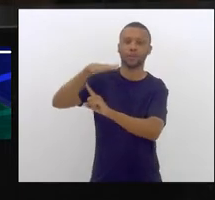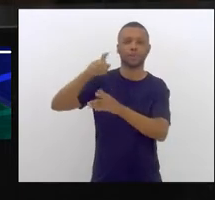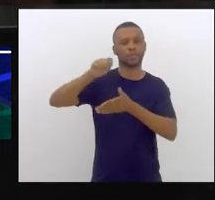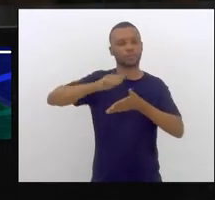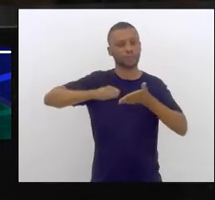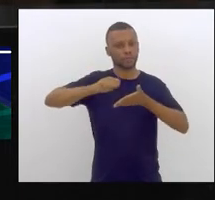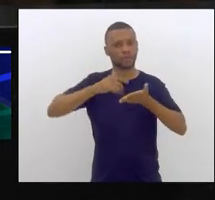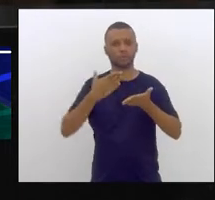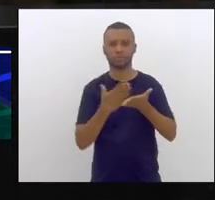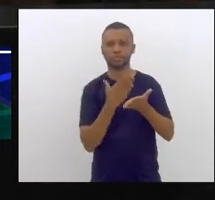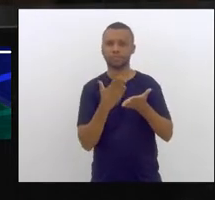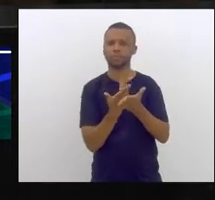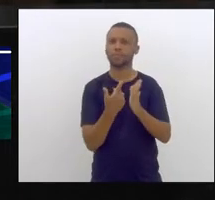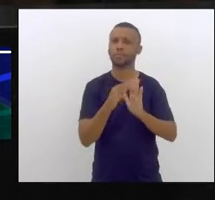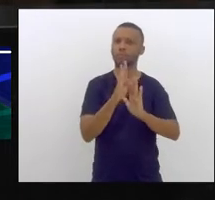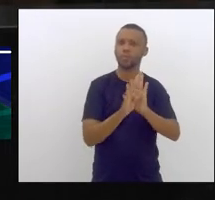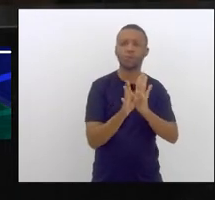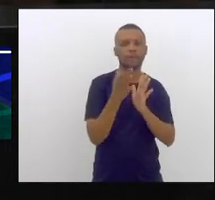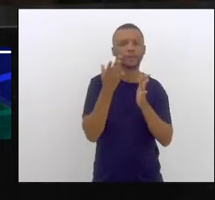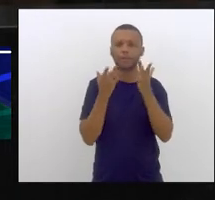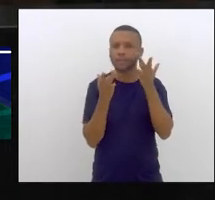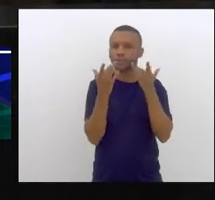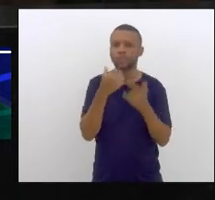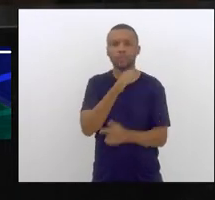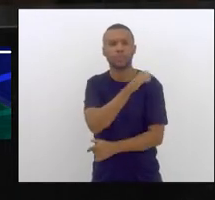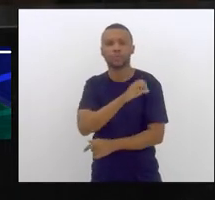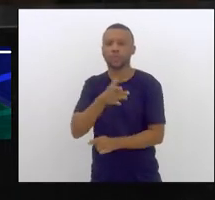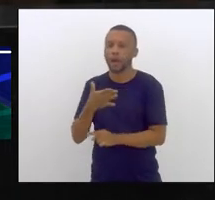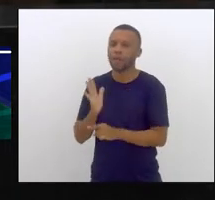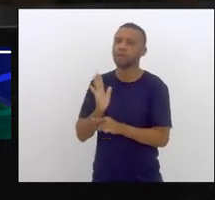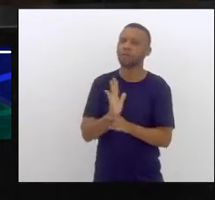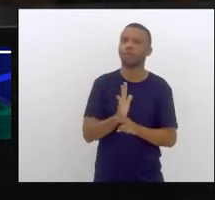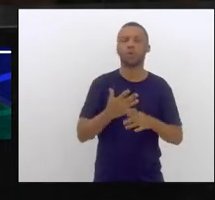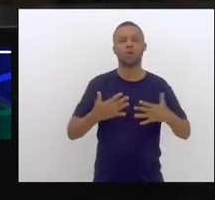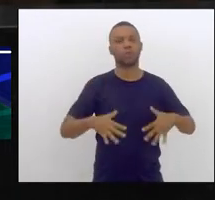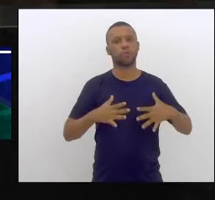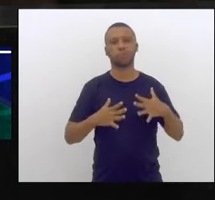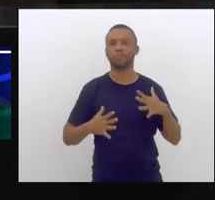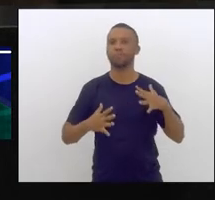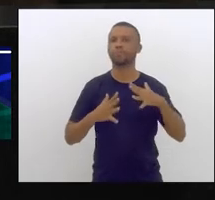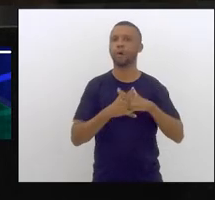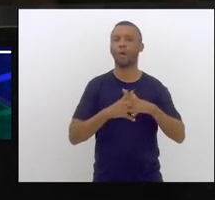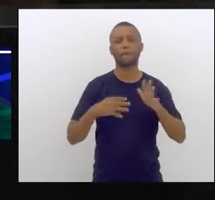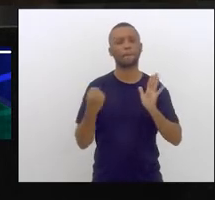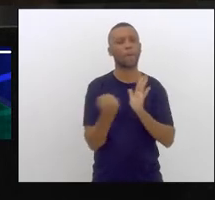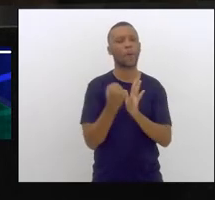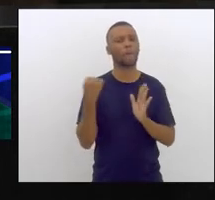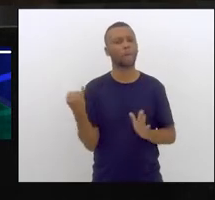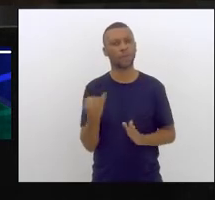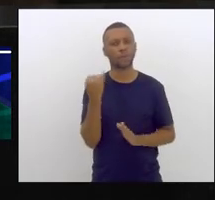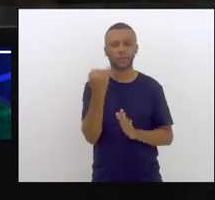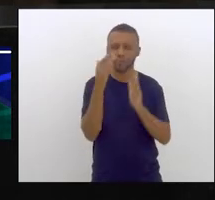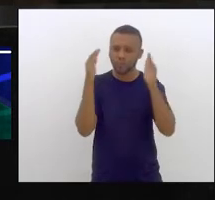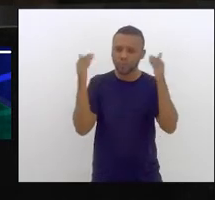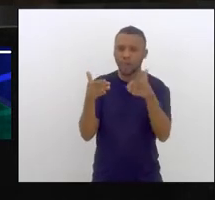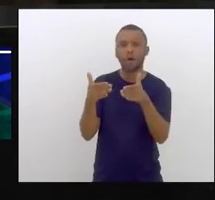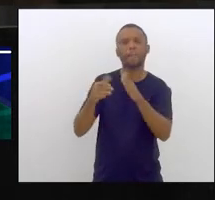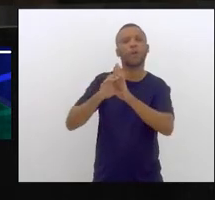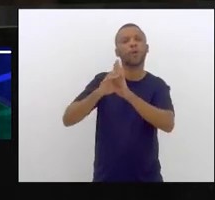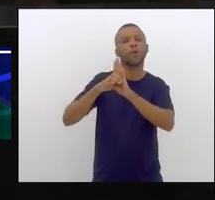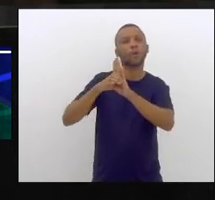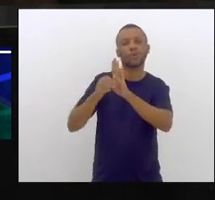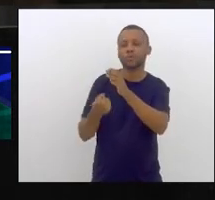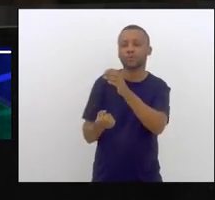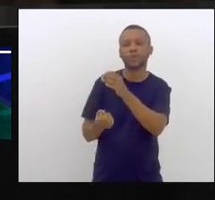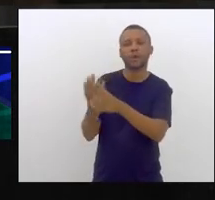e dramaturga carioca que contribuiu de maneira importante para a concepção do Teatro